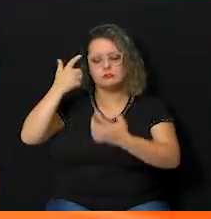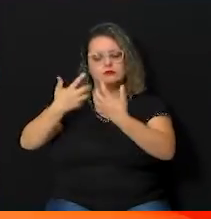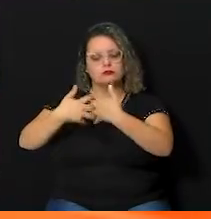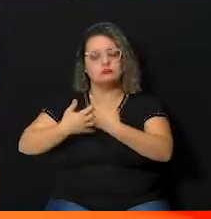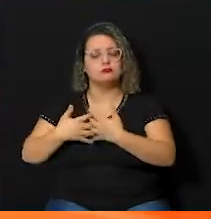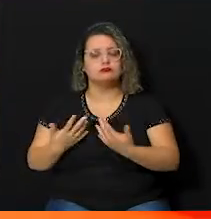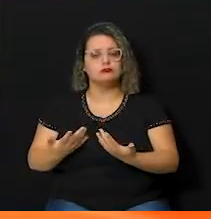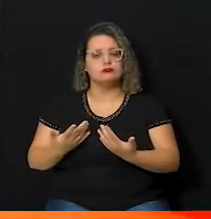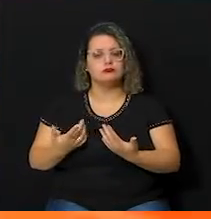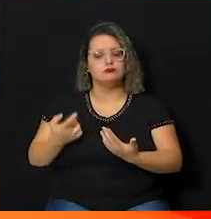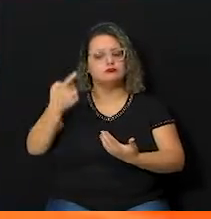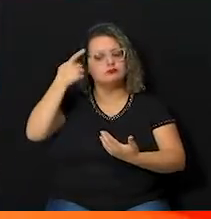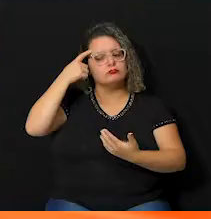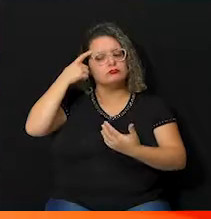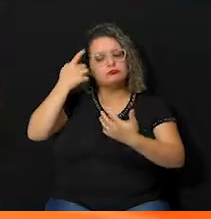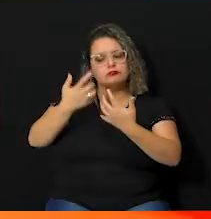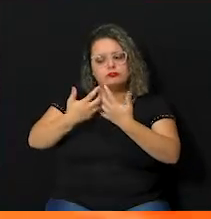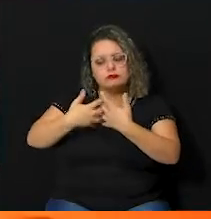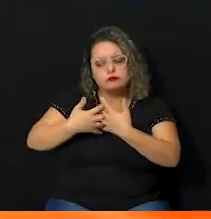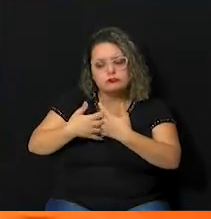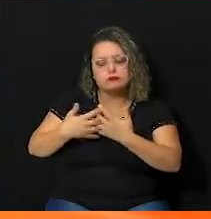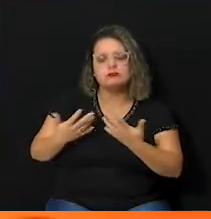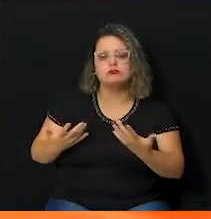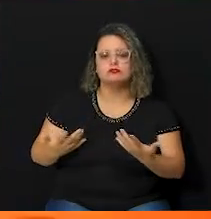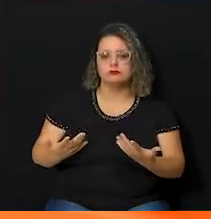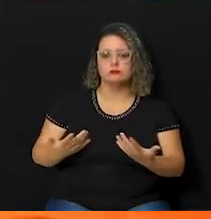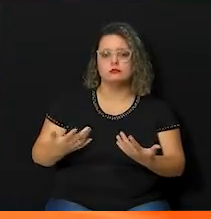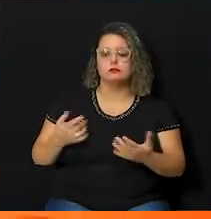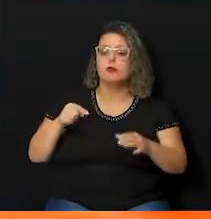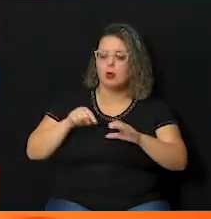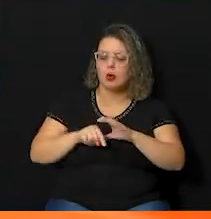tem um andamento muito rápido.